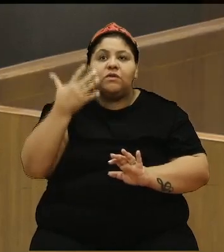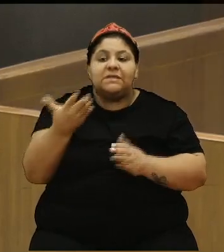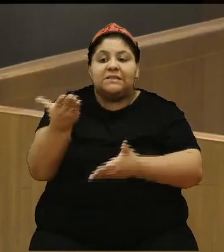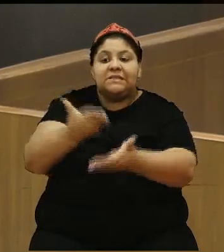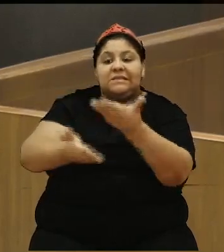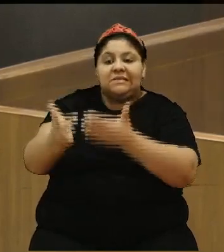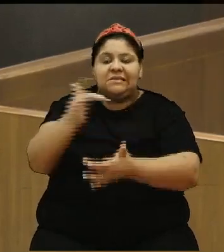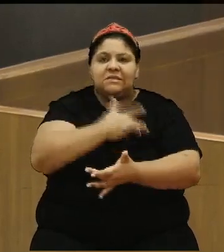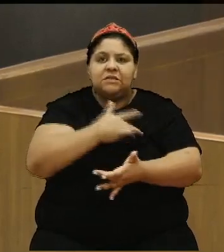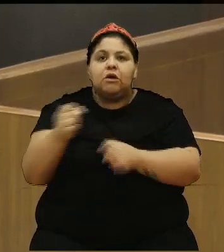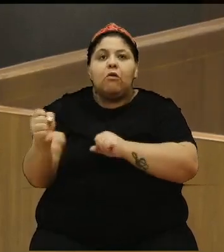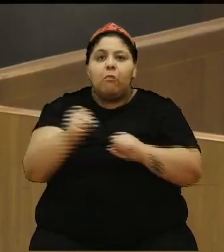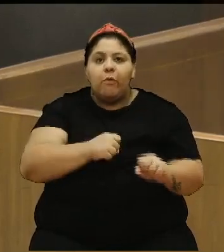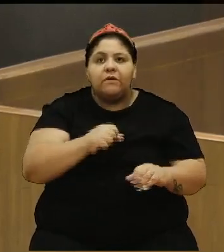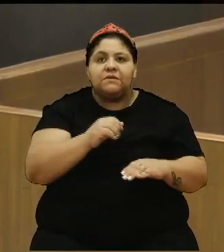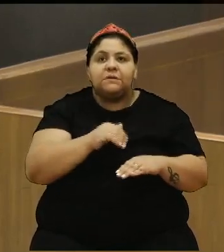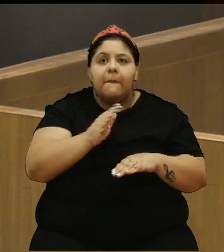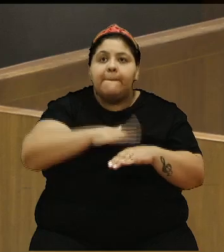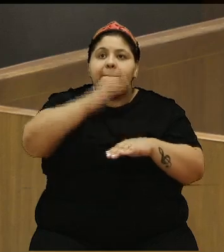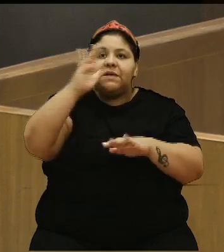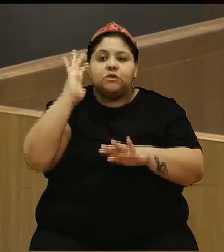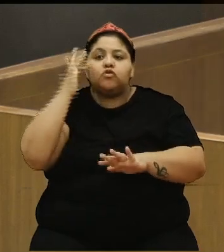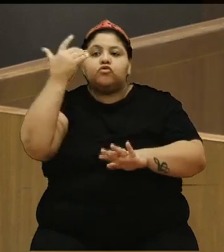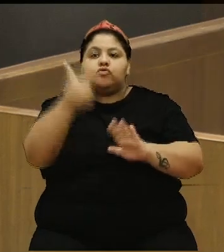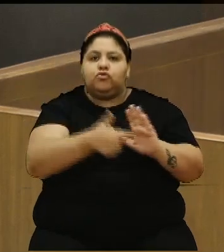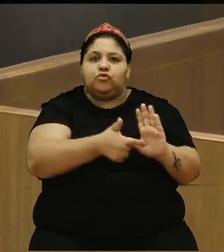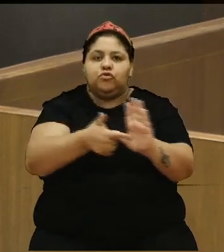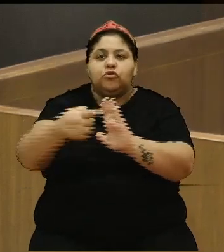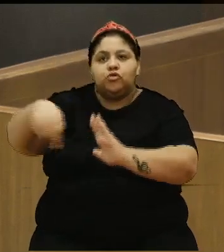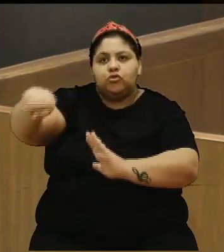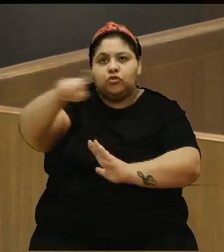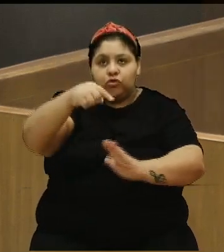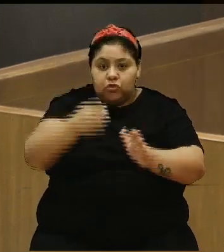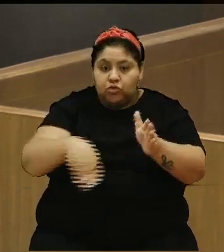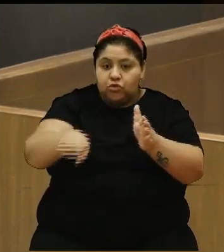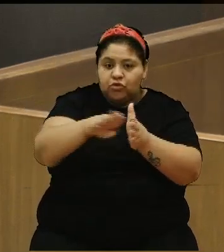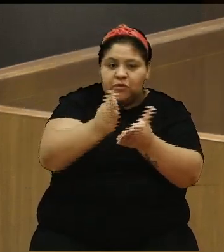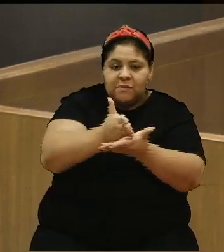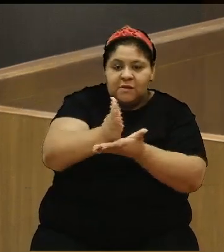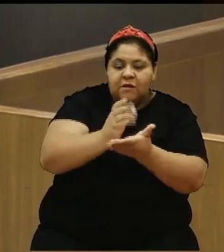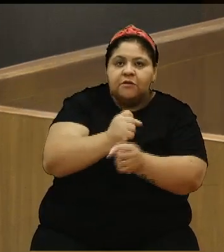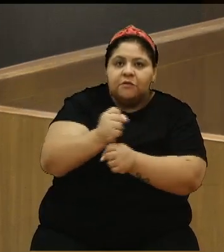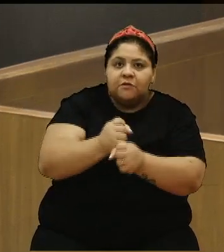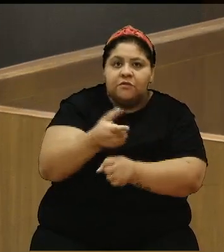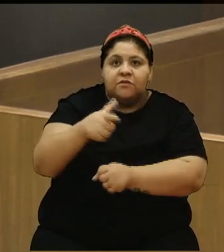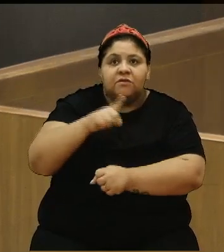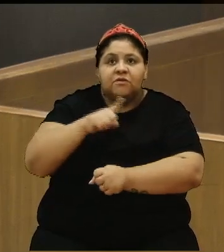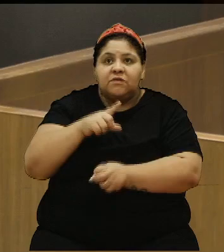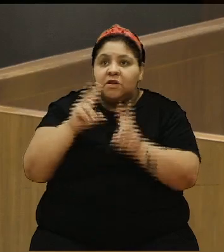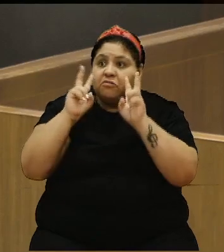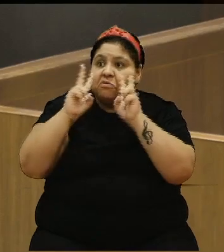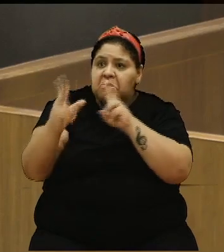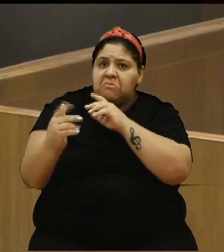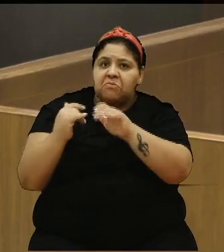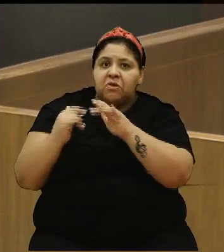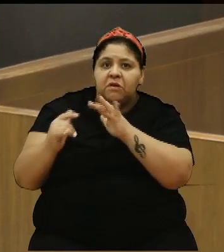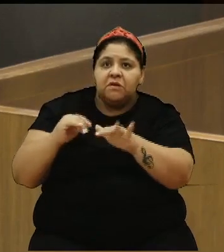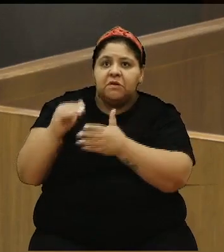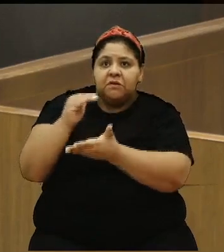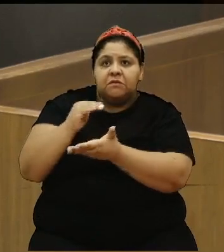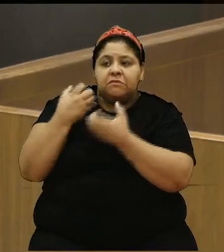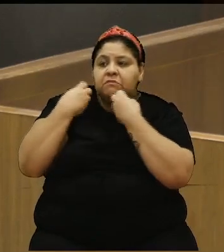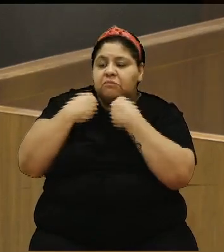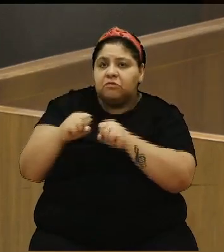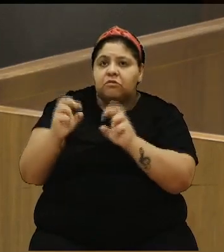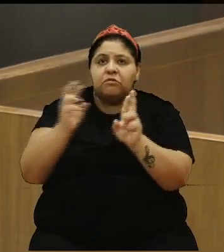possa suscitar que mais soluções sejam apresentadas. Nós vamos chegar agora na metade do ano e eu não tenho visto movimentos da nossa secretaria